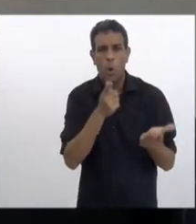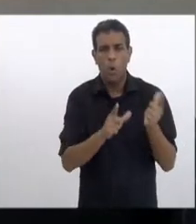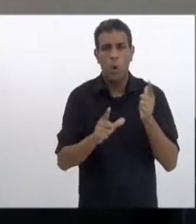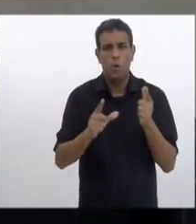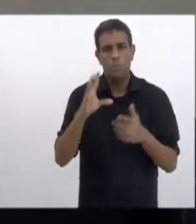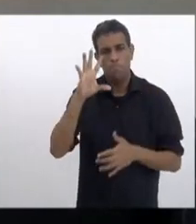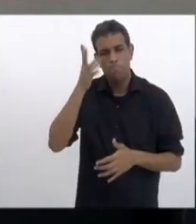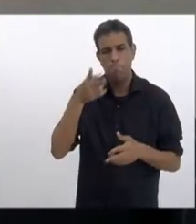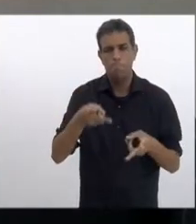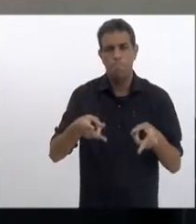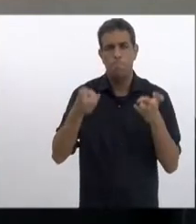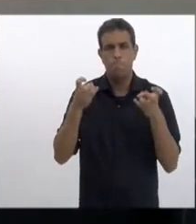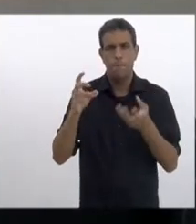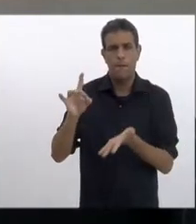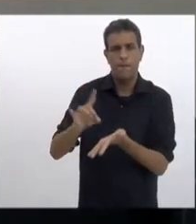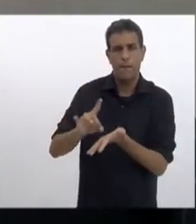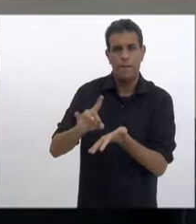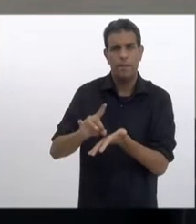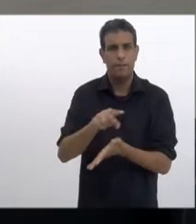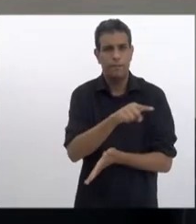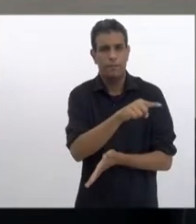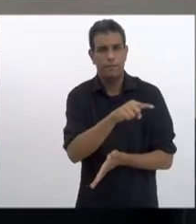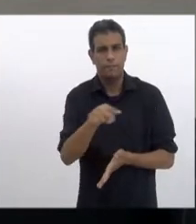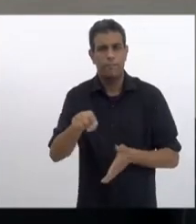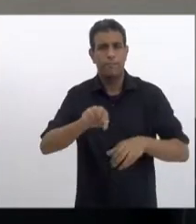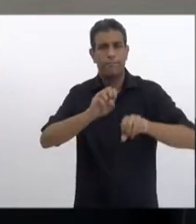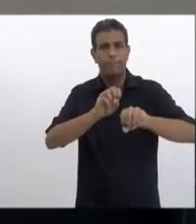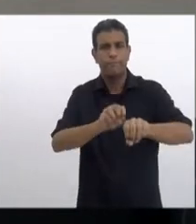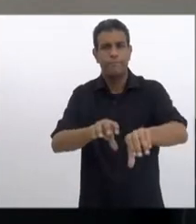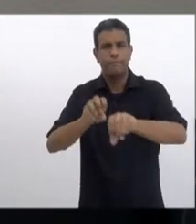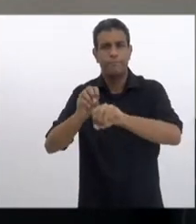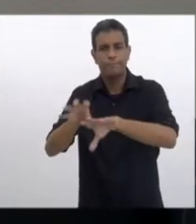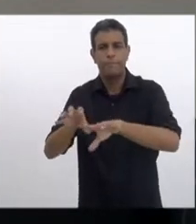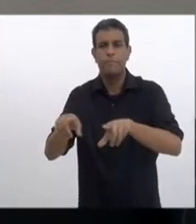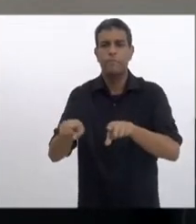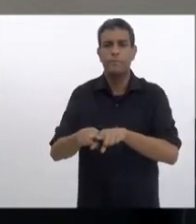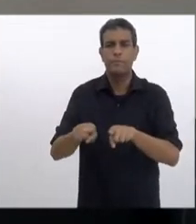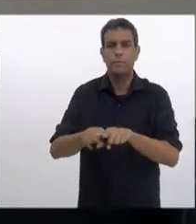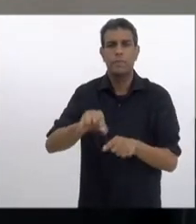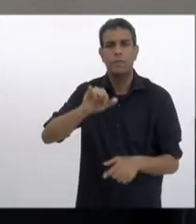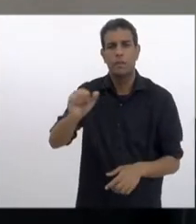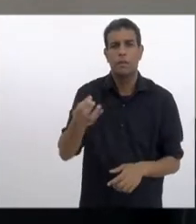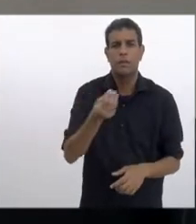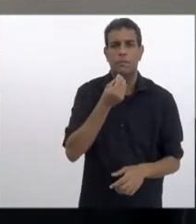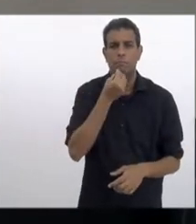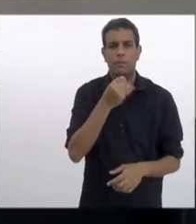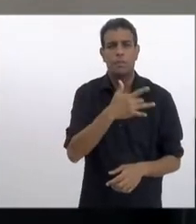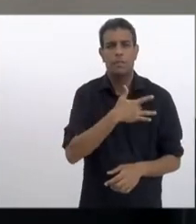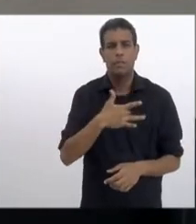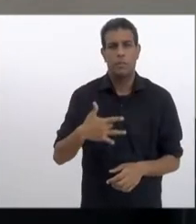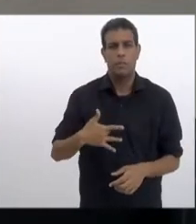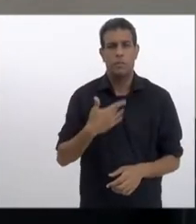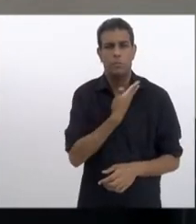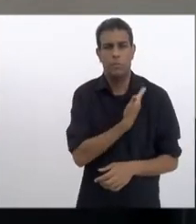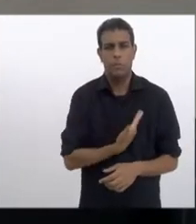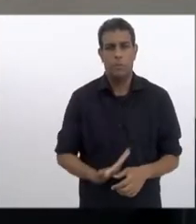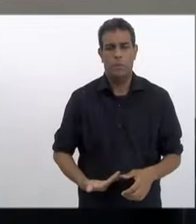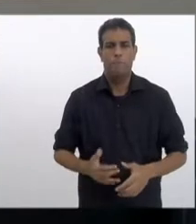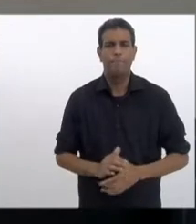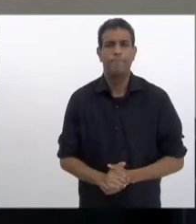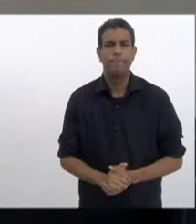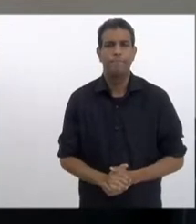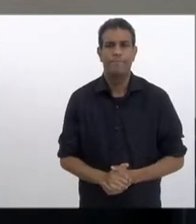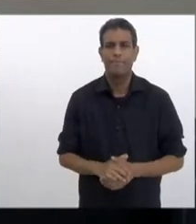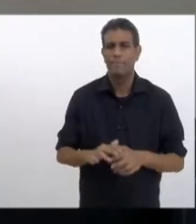entre a percepção e a realidade para educar os jovens e a salvaguarda na saúde pública. O